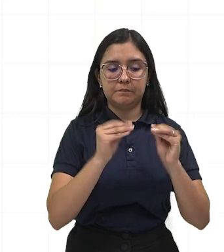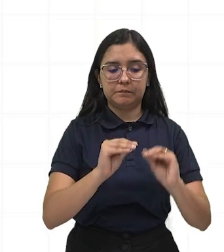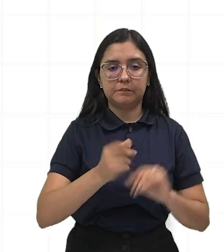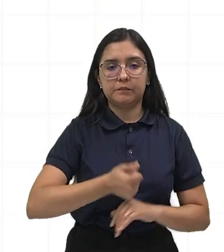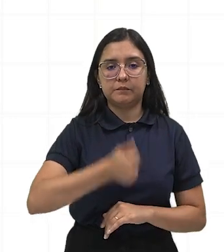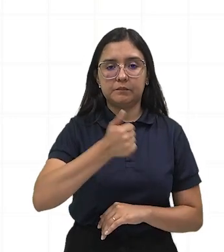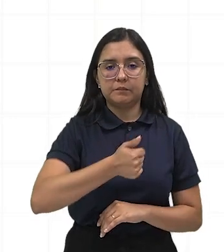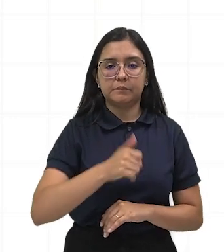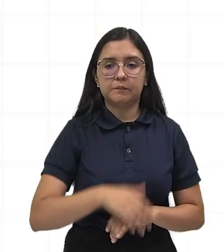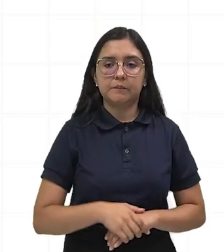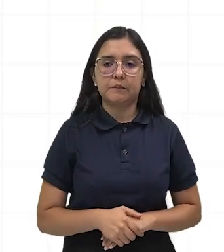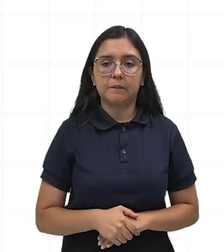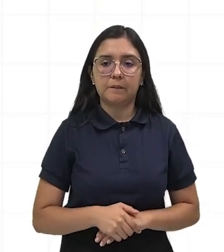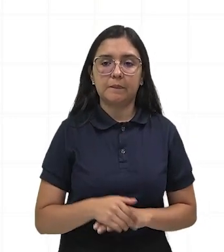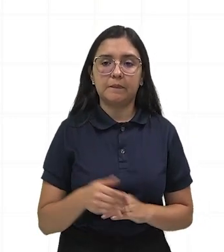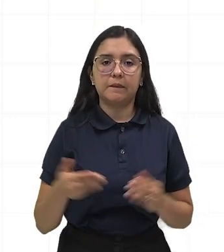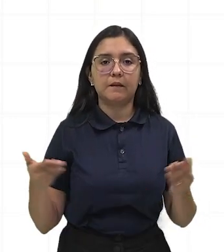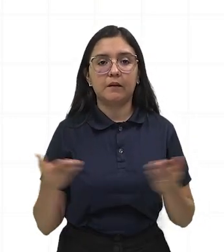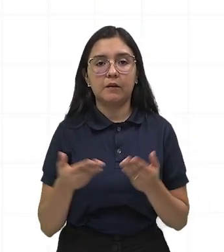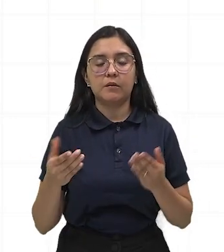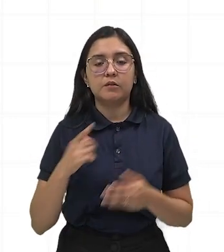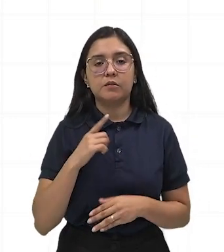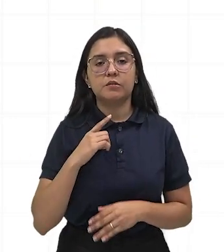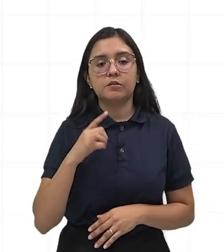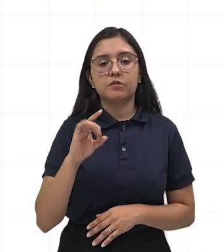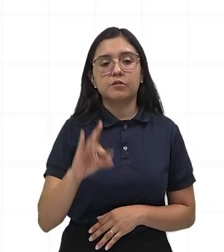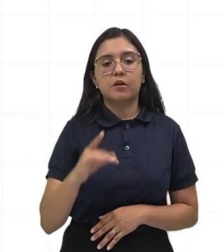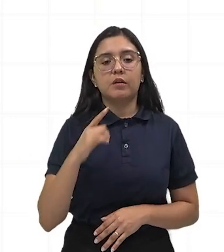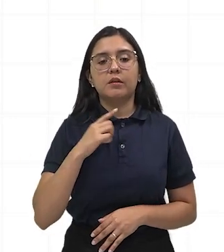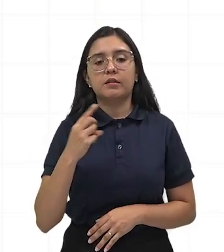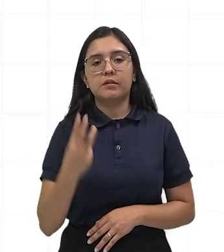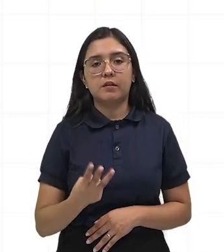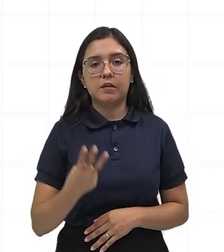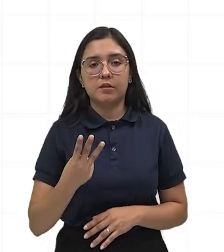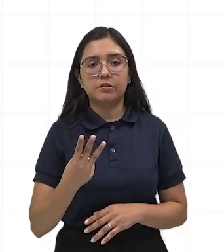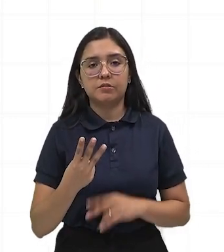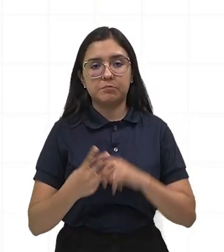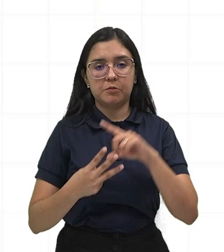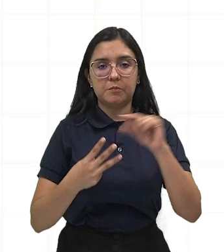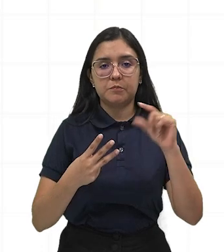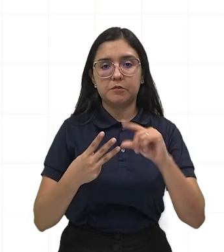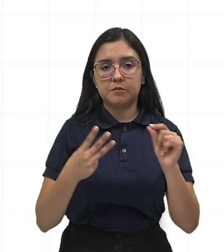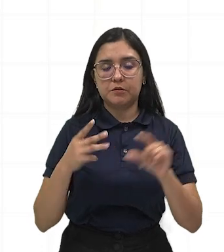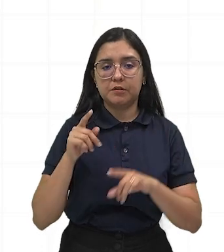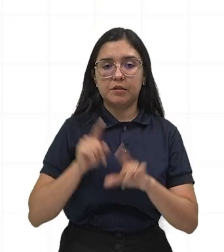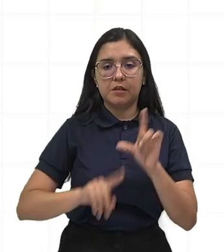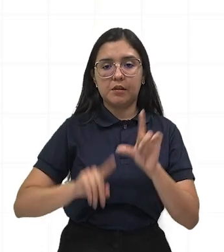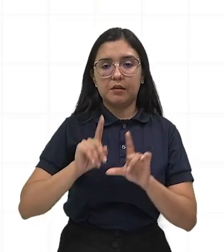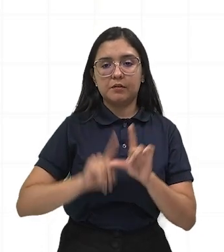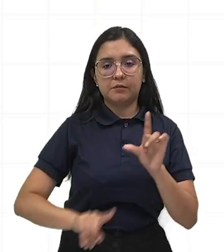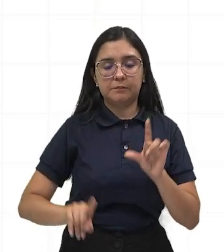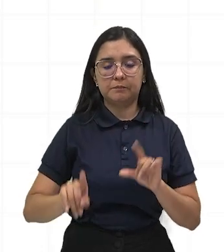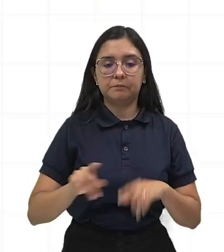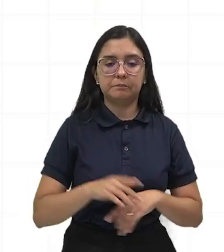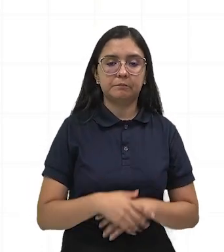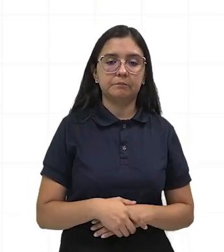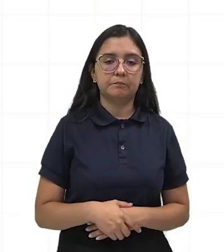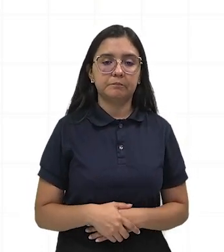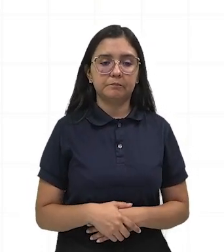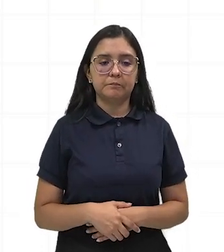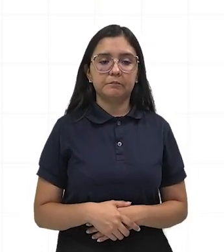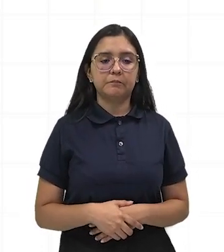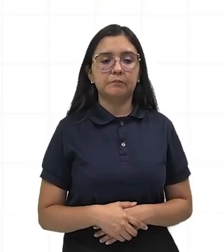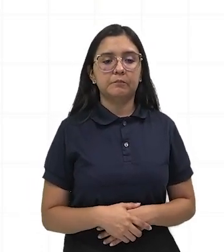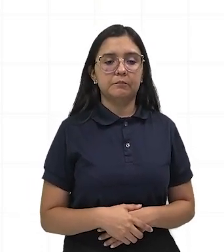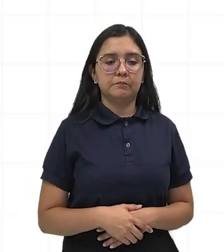tínhamos 4, então agora eu só tenho 3 disponibilidades. Beleza? Ora, se